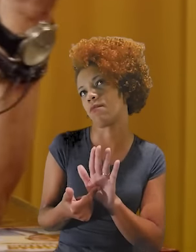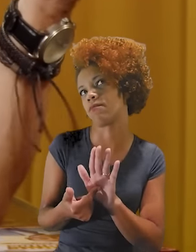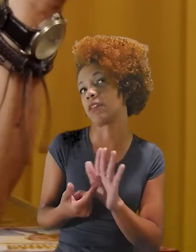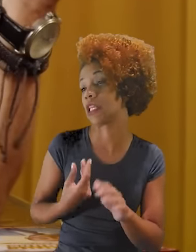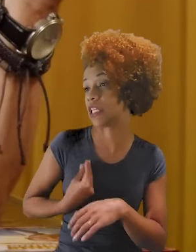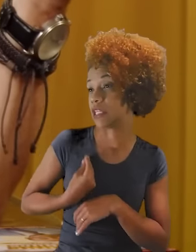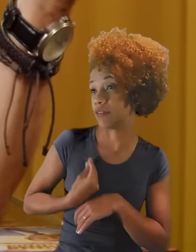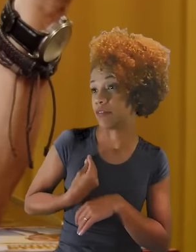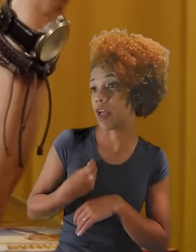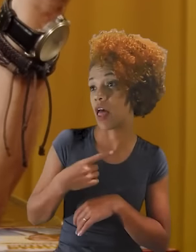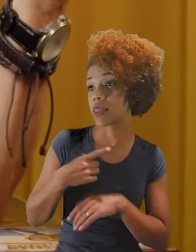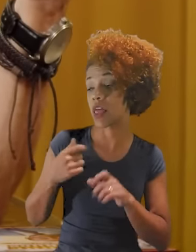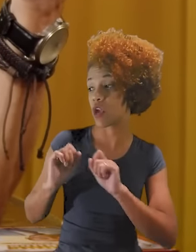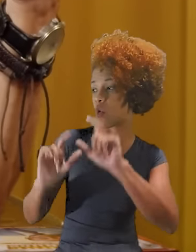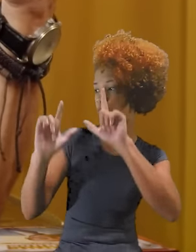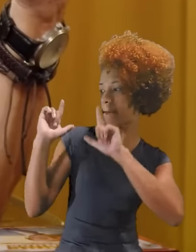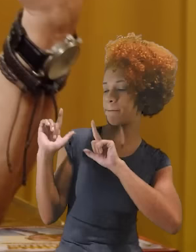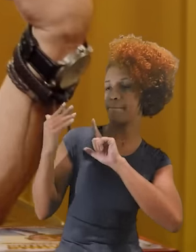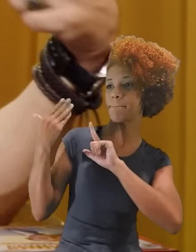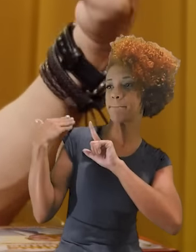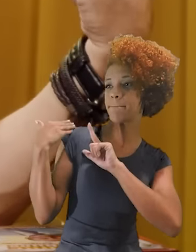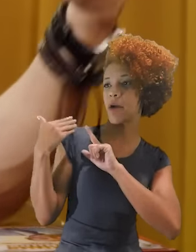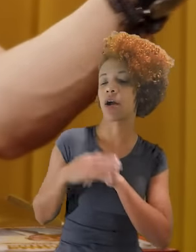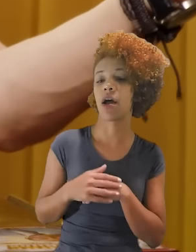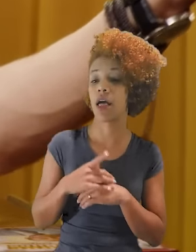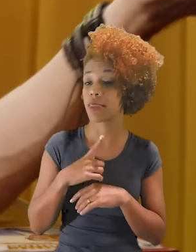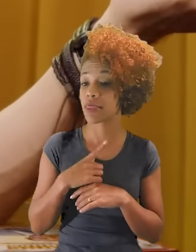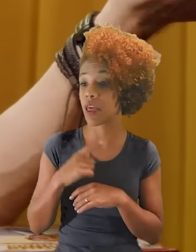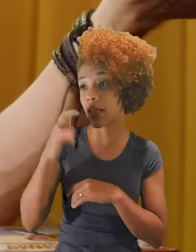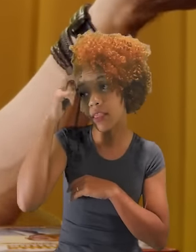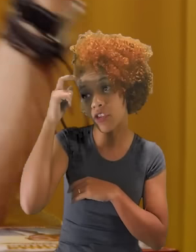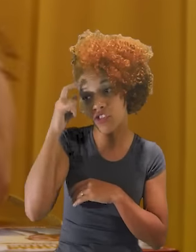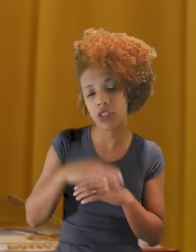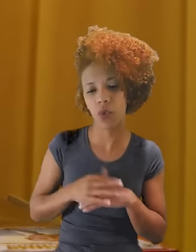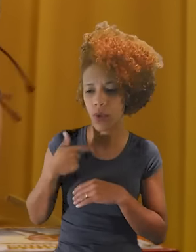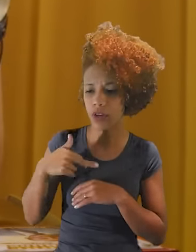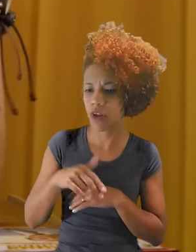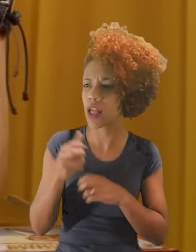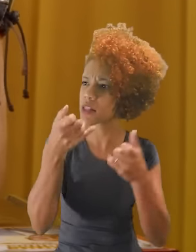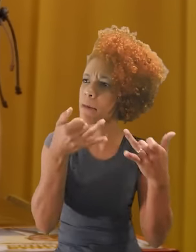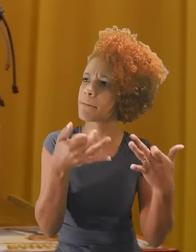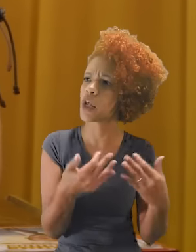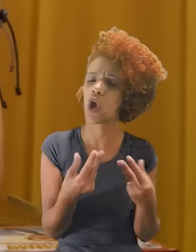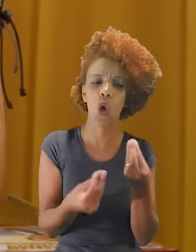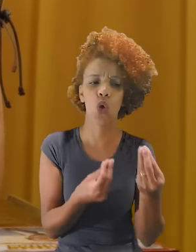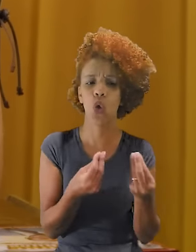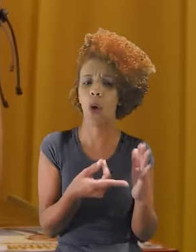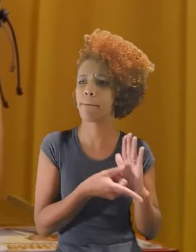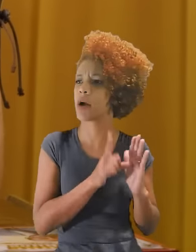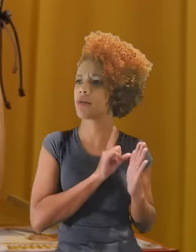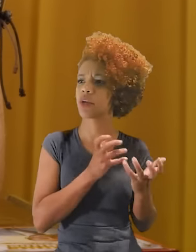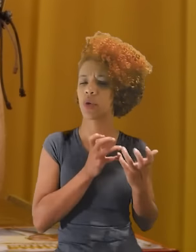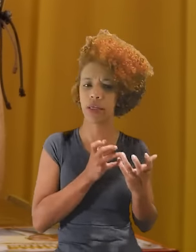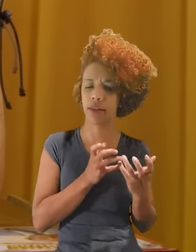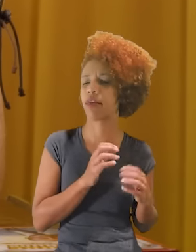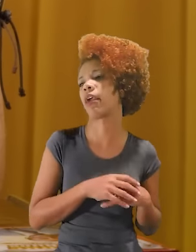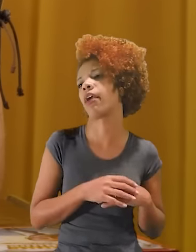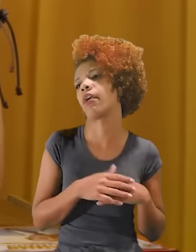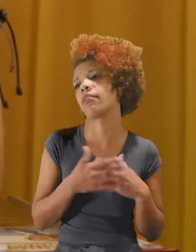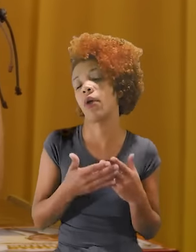né? Em vida, tem um mapa atrás, e ele está explicando exatamente, até na Disney tem isso, quando você vai no parque, ele explicando exatamente como era o Epcot Center que ele